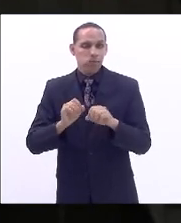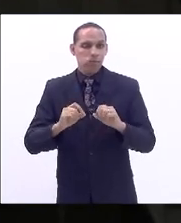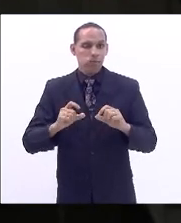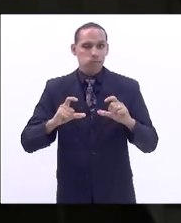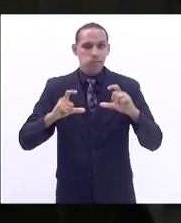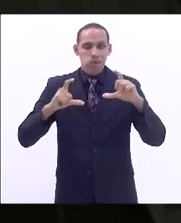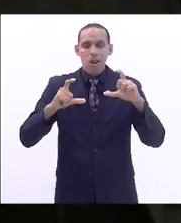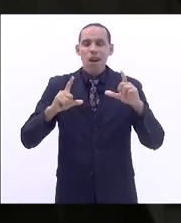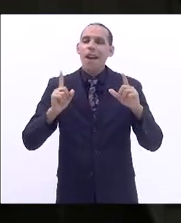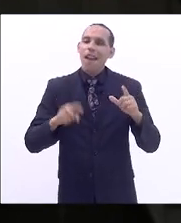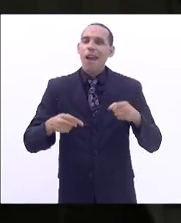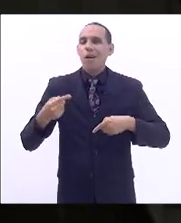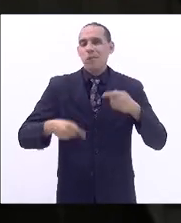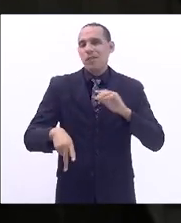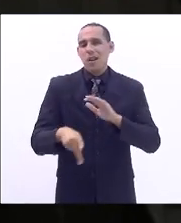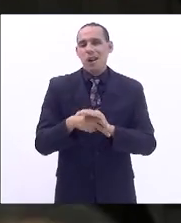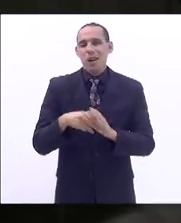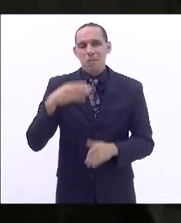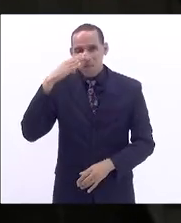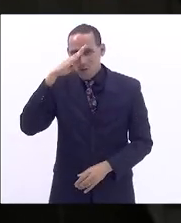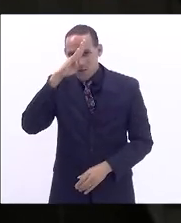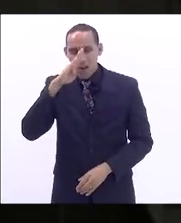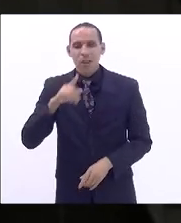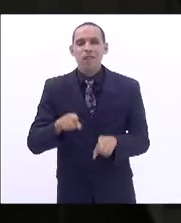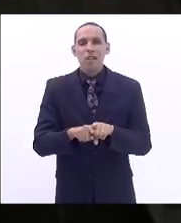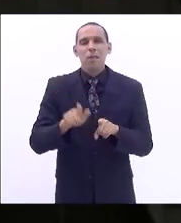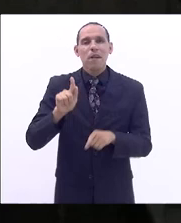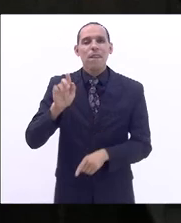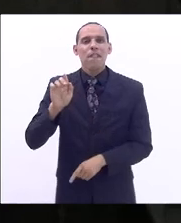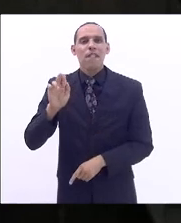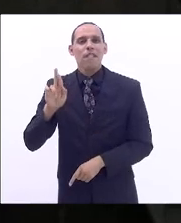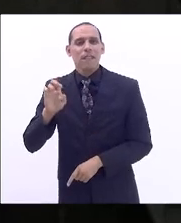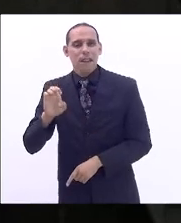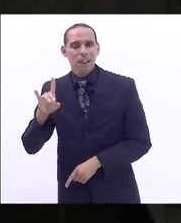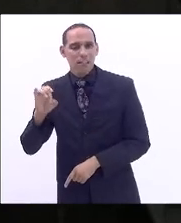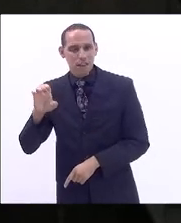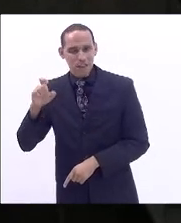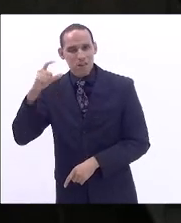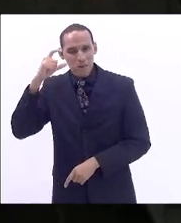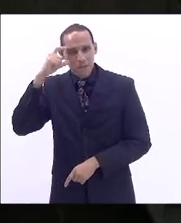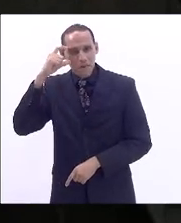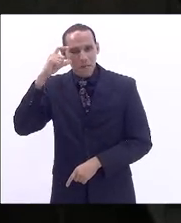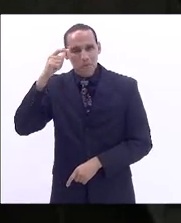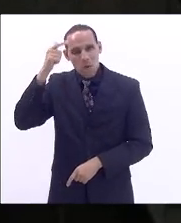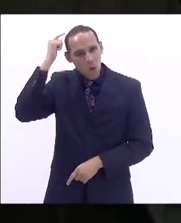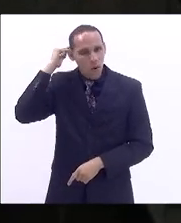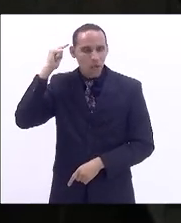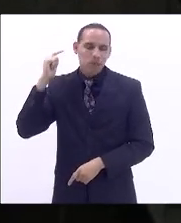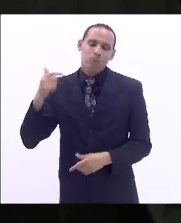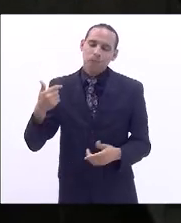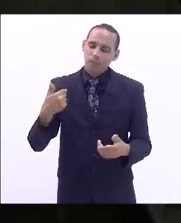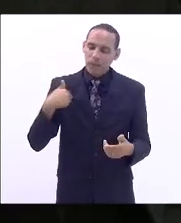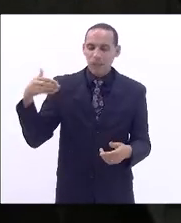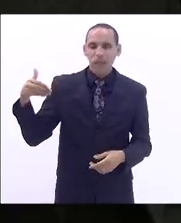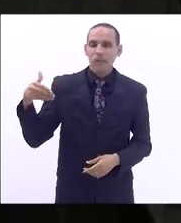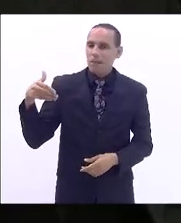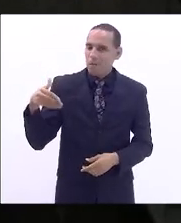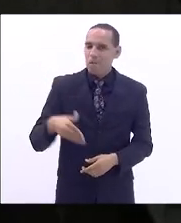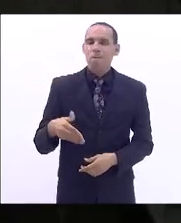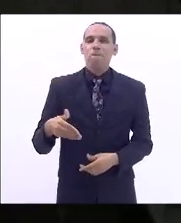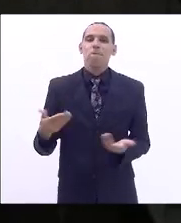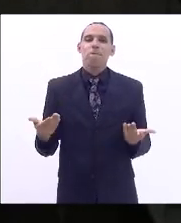direta da política de bolsonaro pede para Petrobras portanto fica aqui a minha manifestação que eu apresso para que não